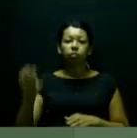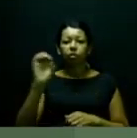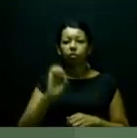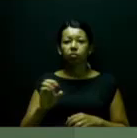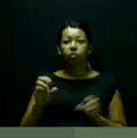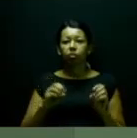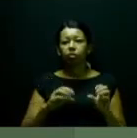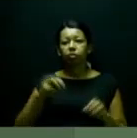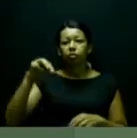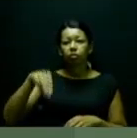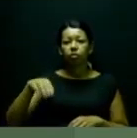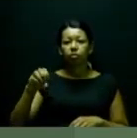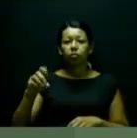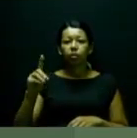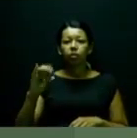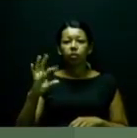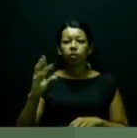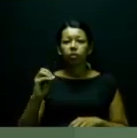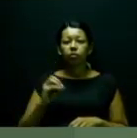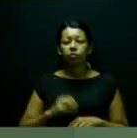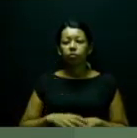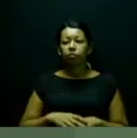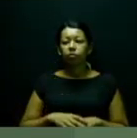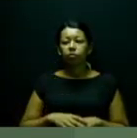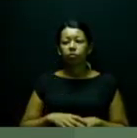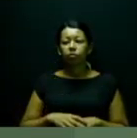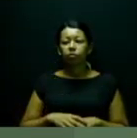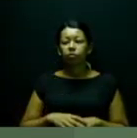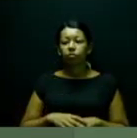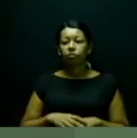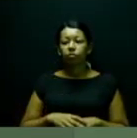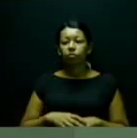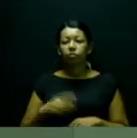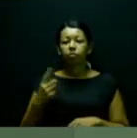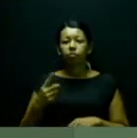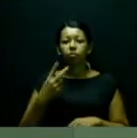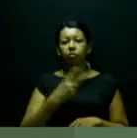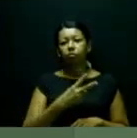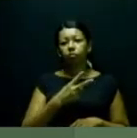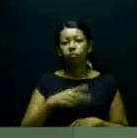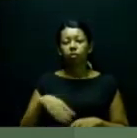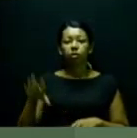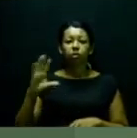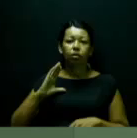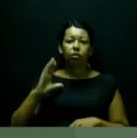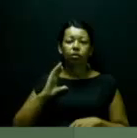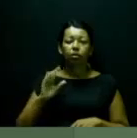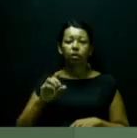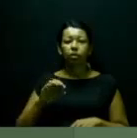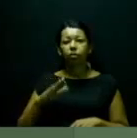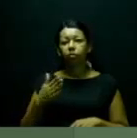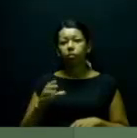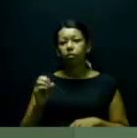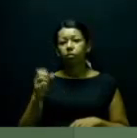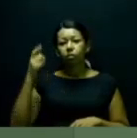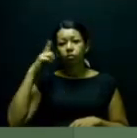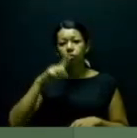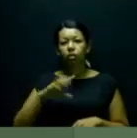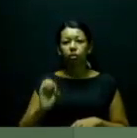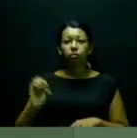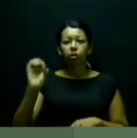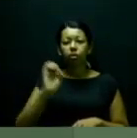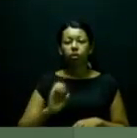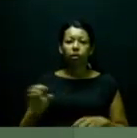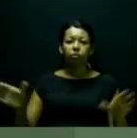ensino médio de responsabilidade do governo do estado, fundamental 1 e 2, responsabilidade do município, quando ele não consegue arcar, o estado